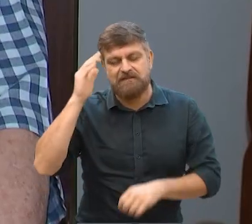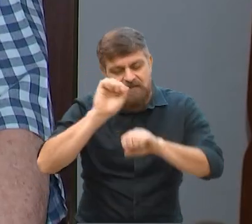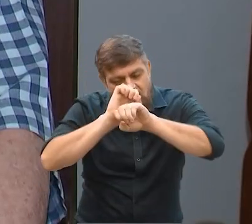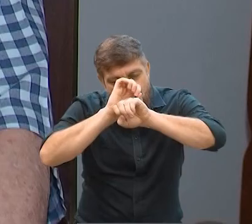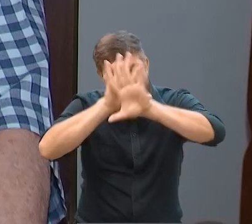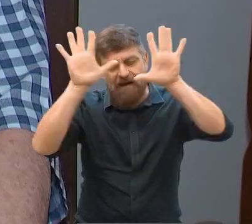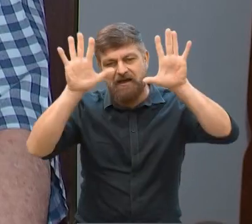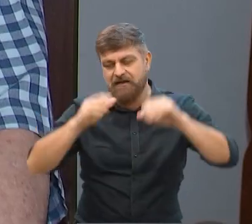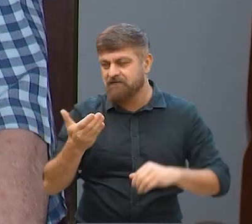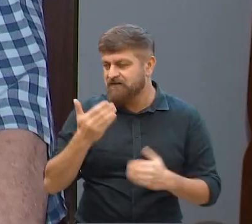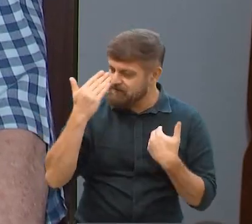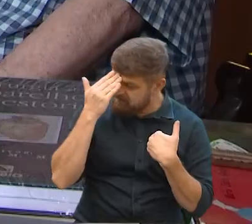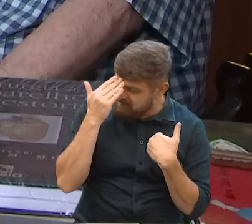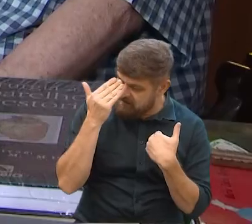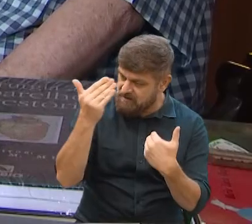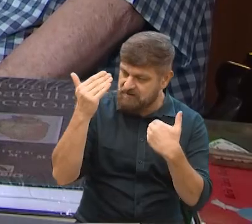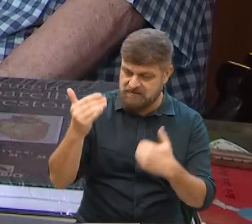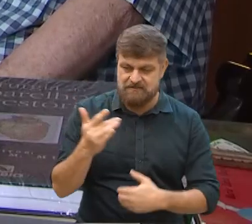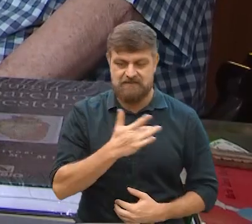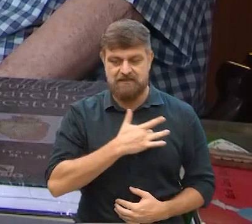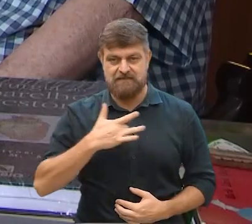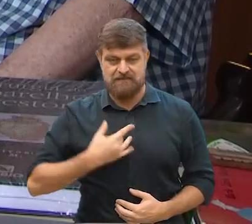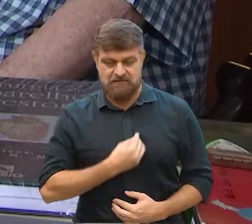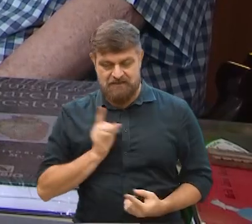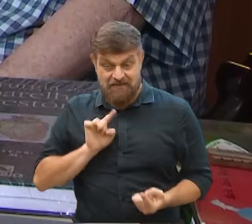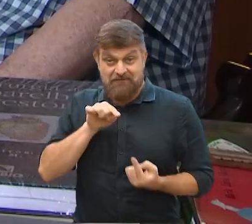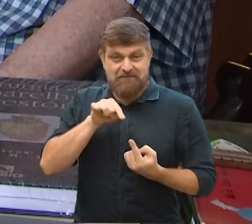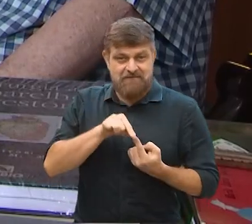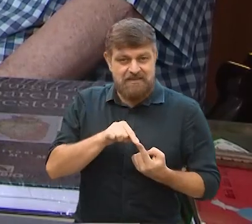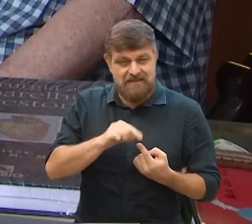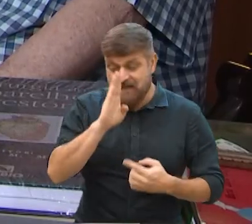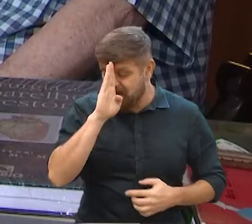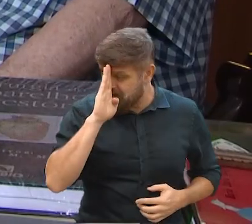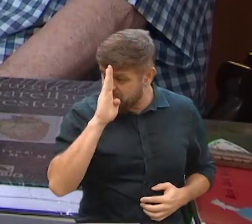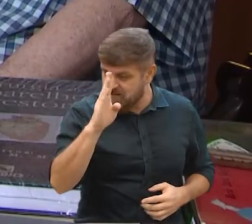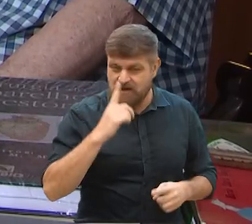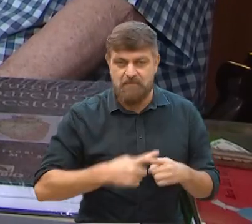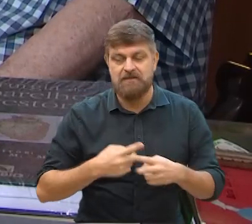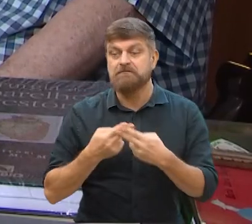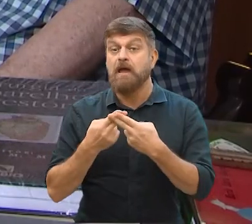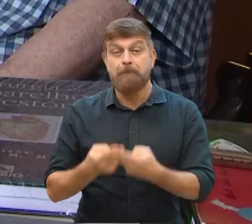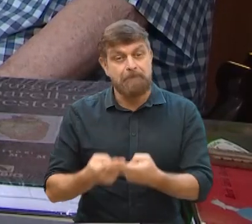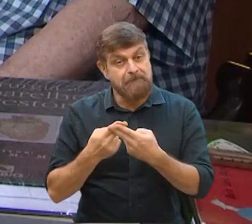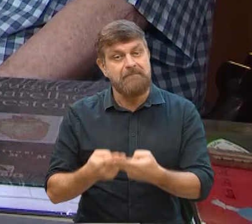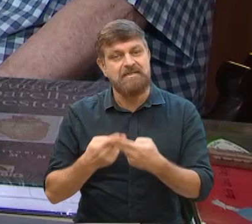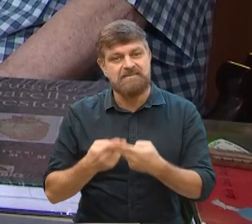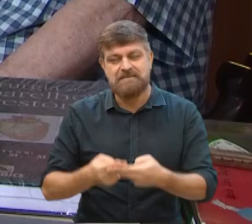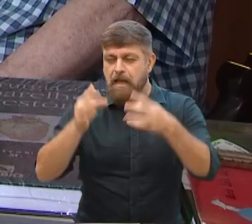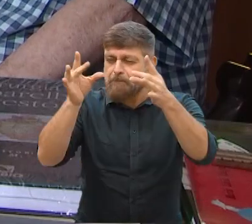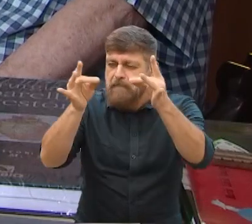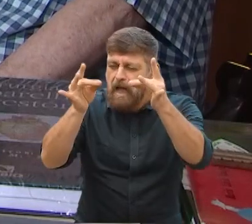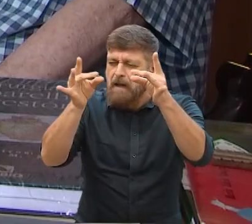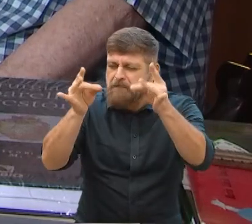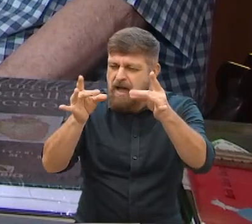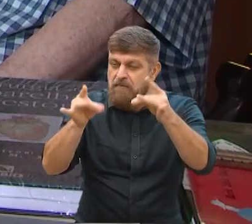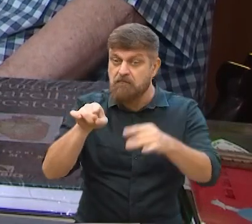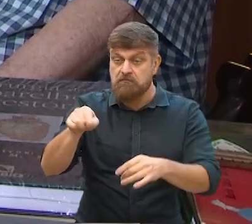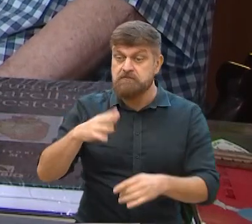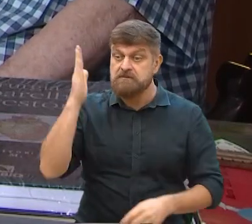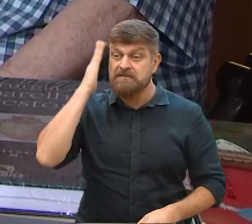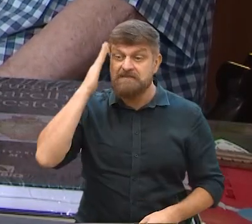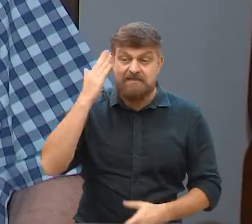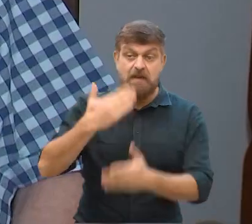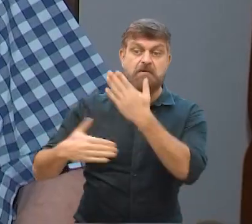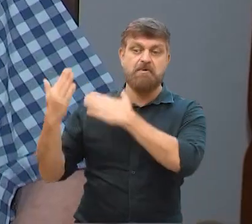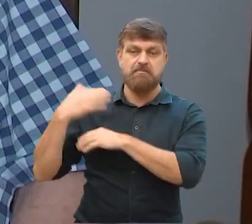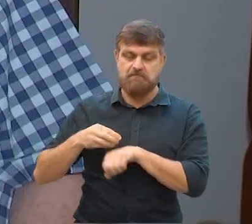agradecer a sua participação comigo hoje no Saúde é Vida e principalmente pela sua paciência em nos explicar tudo o que o senhor já sabe há muito